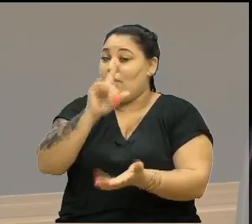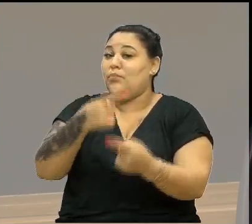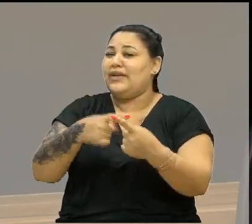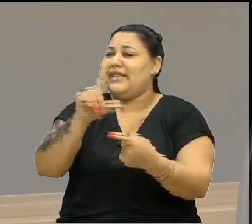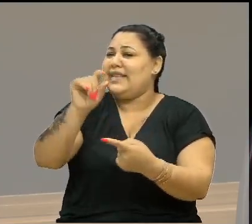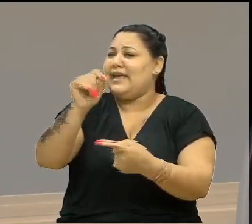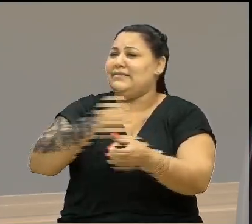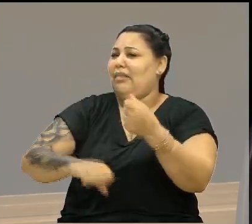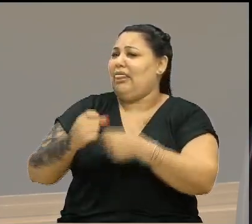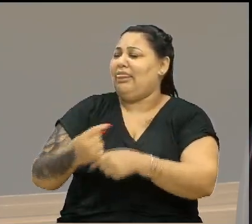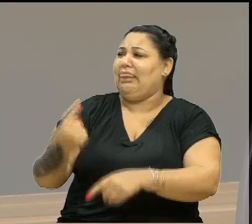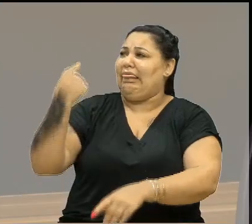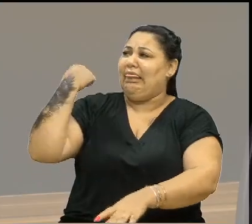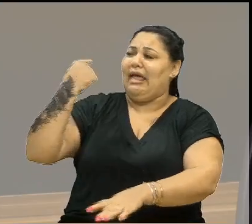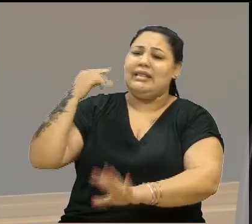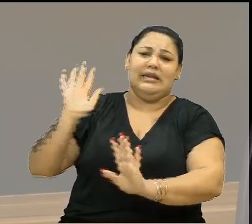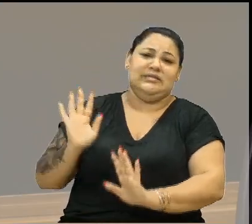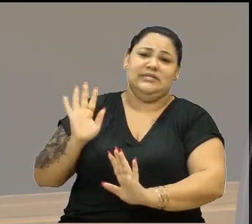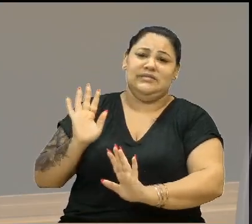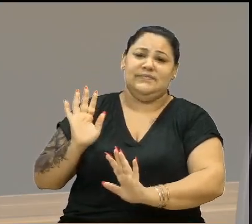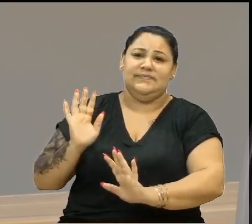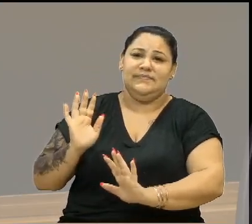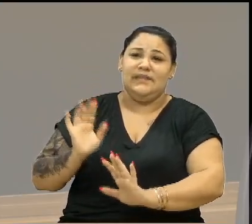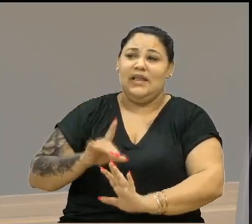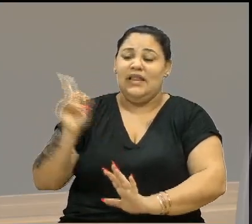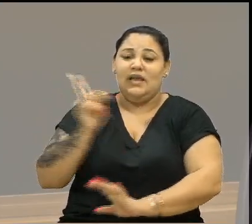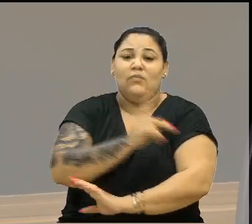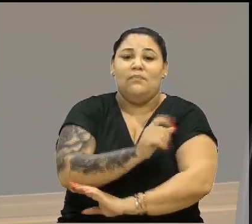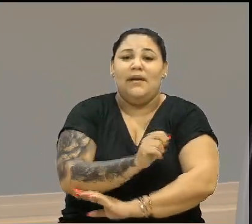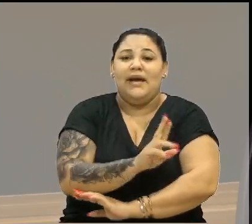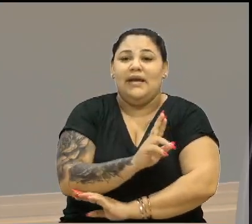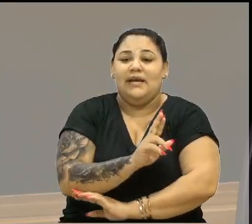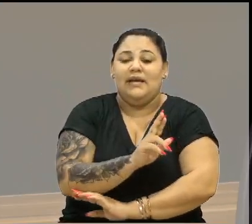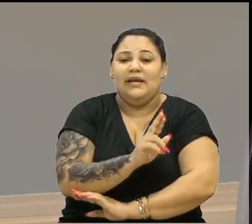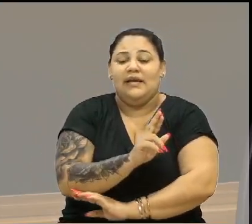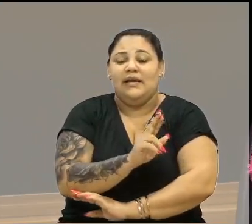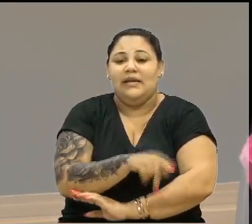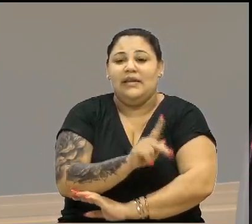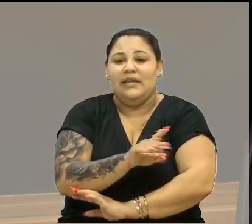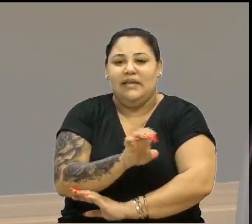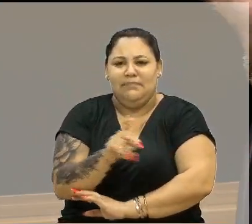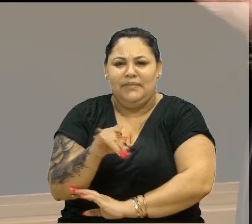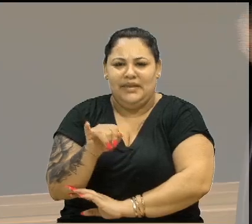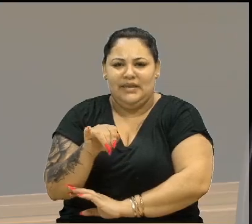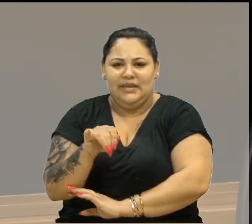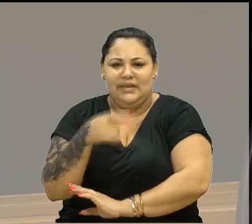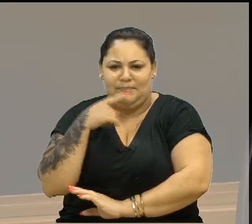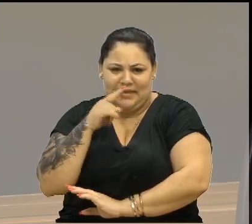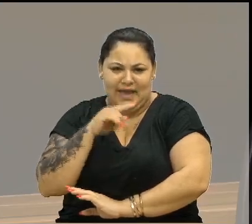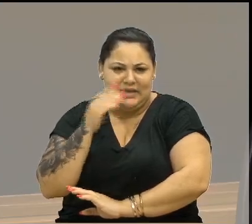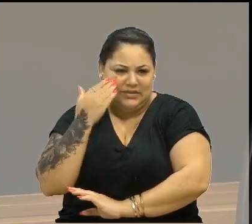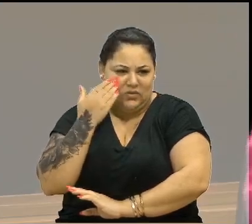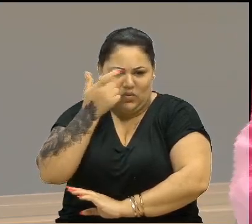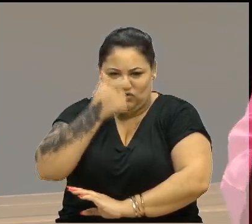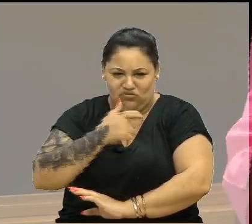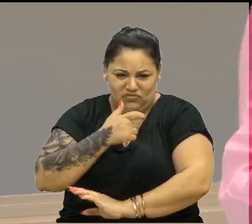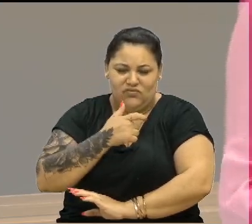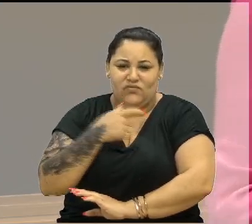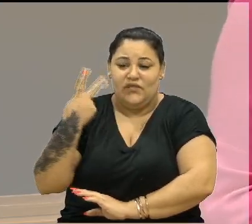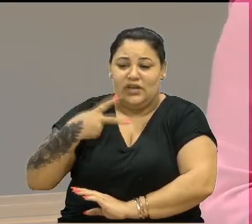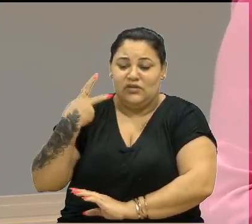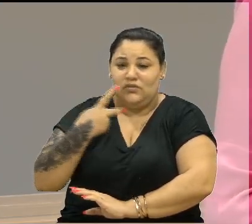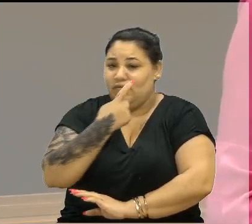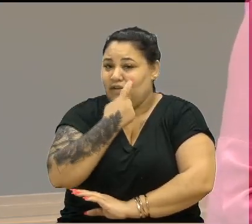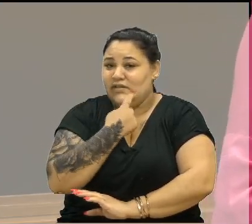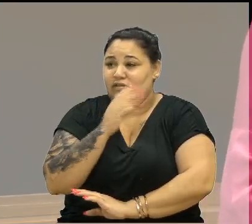de 10 anos lá no Parque dos Pinhais. Acho que o vereador Wagner já saiu, mas ele